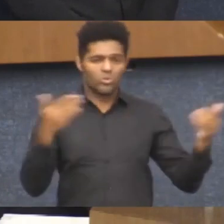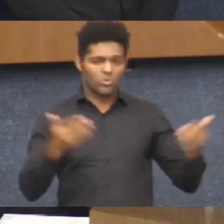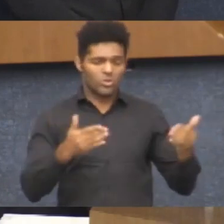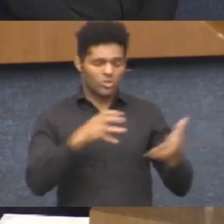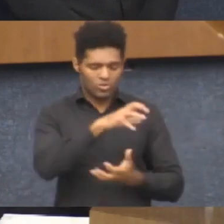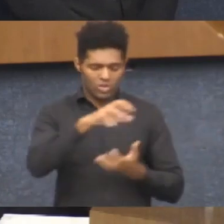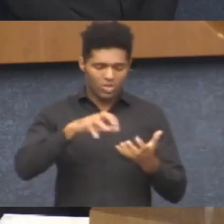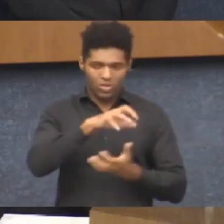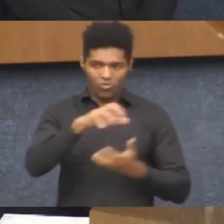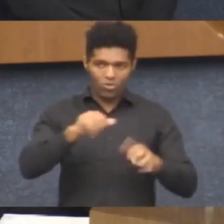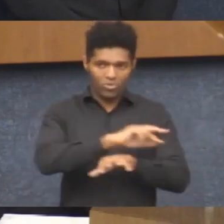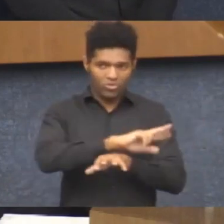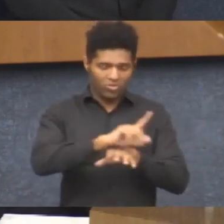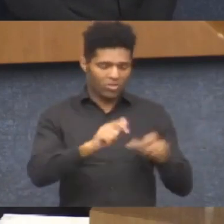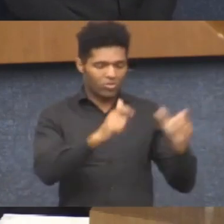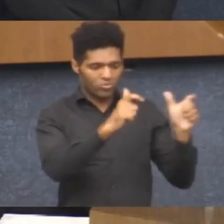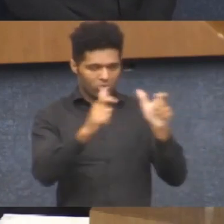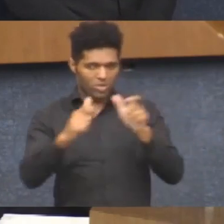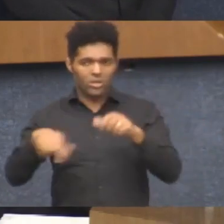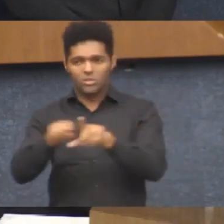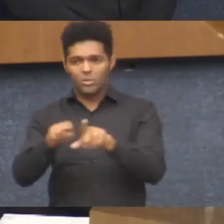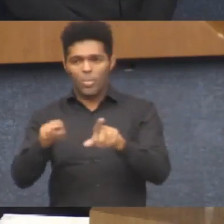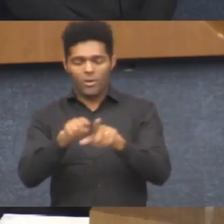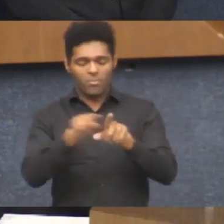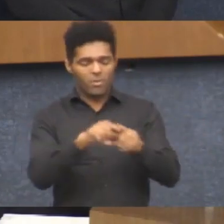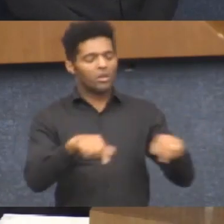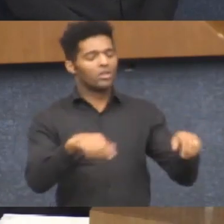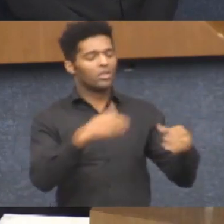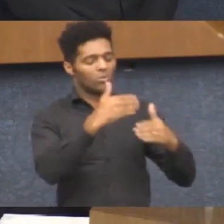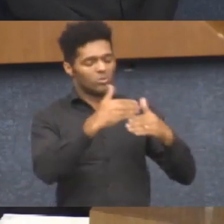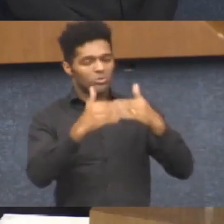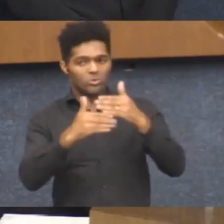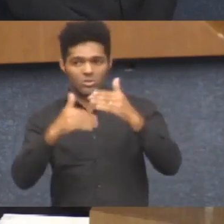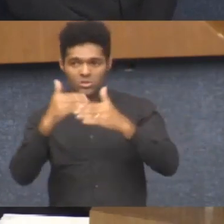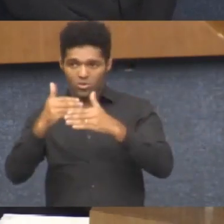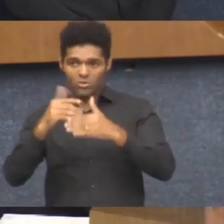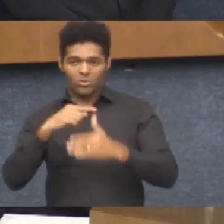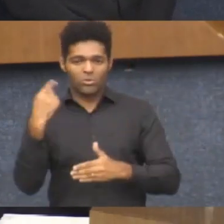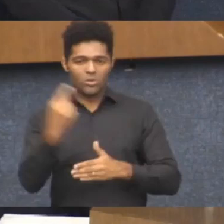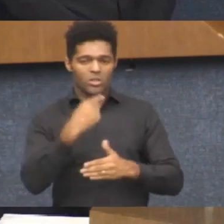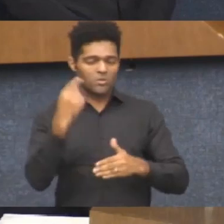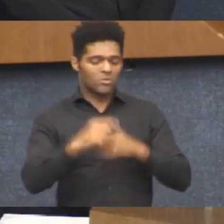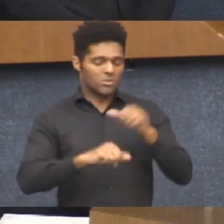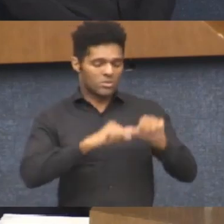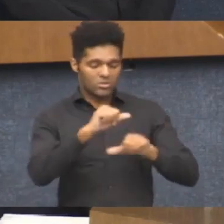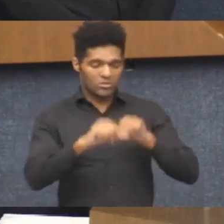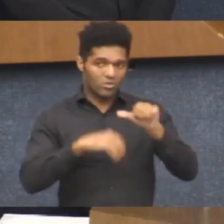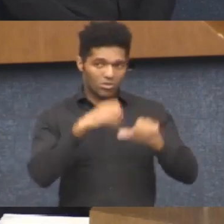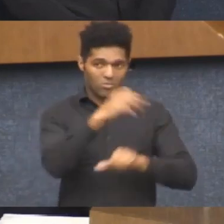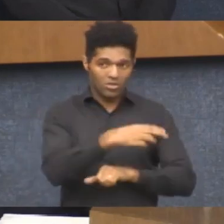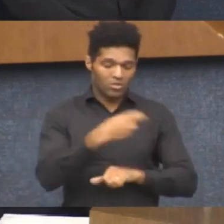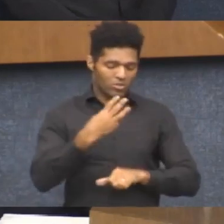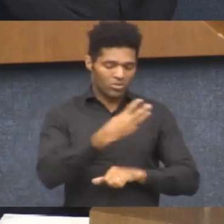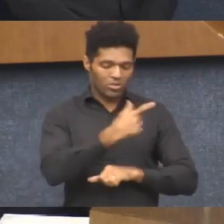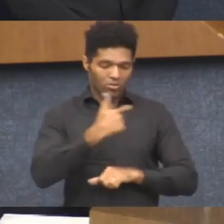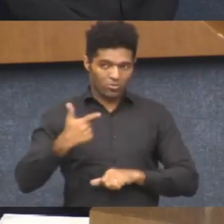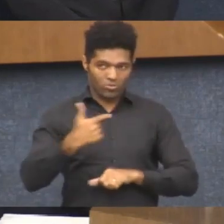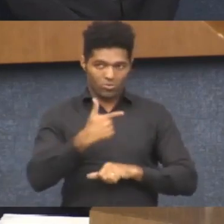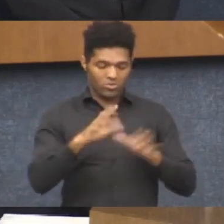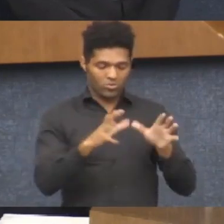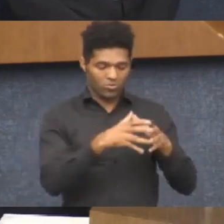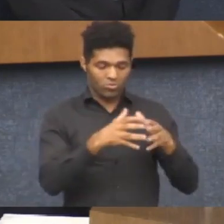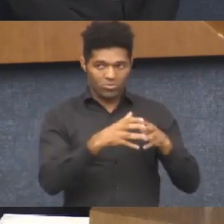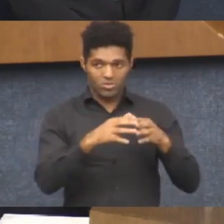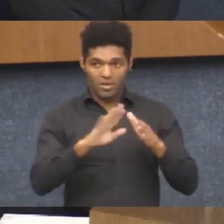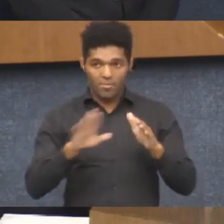também várias unidades básicas de saúde. A gente vai pular de 32 equipes para 53 equipes. Parece que não é um número expressivo, mas